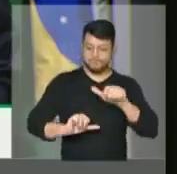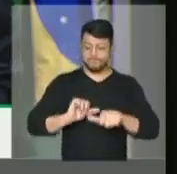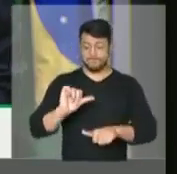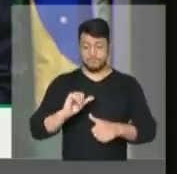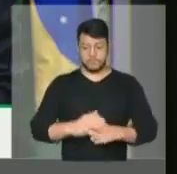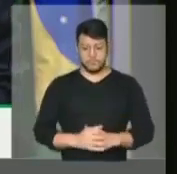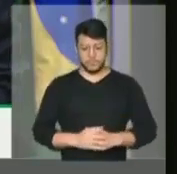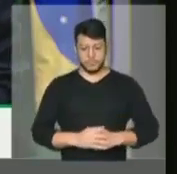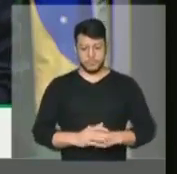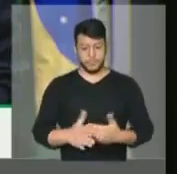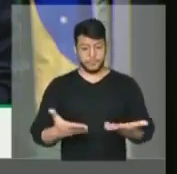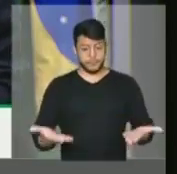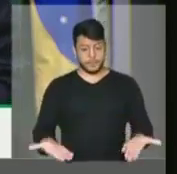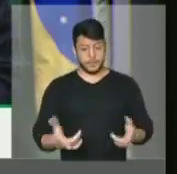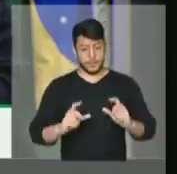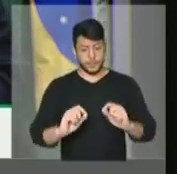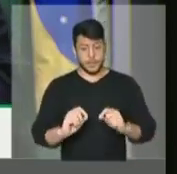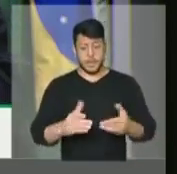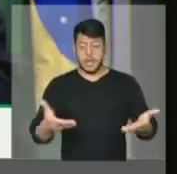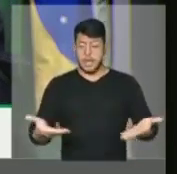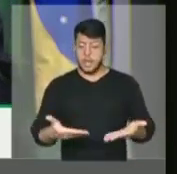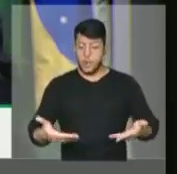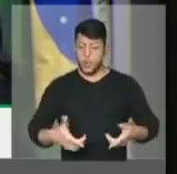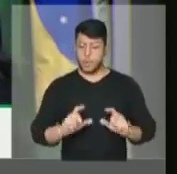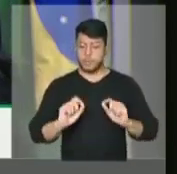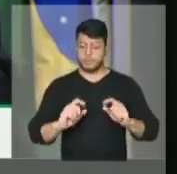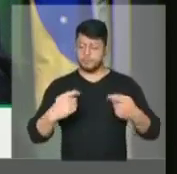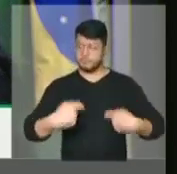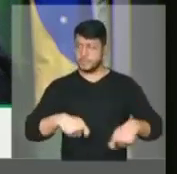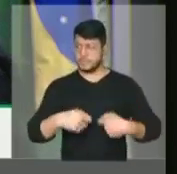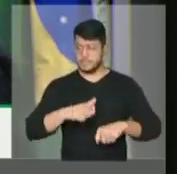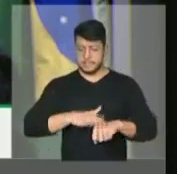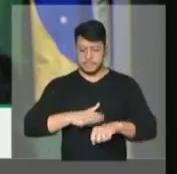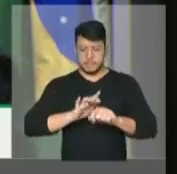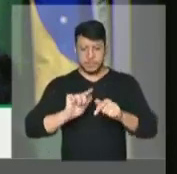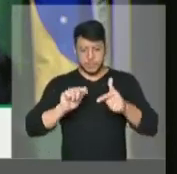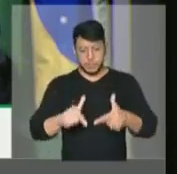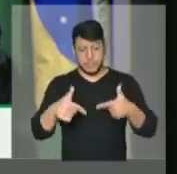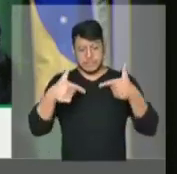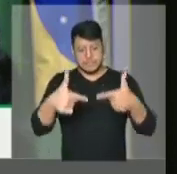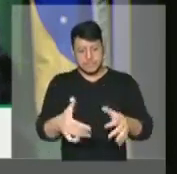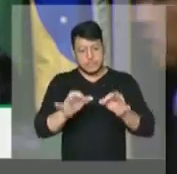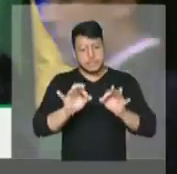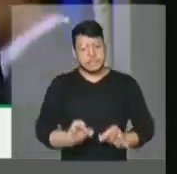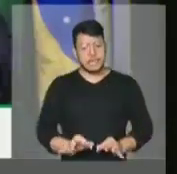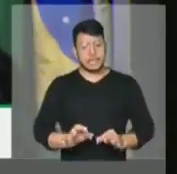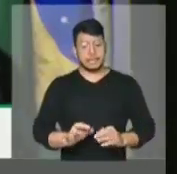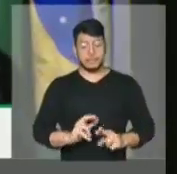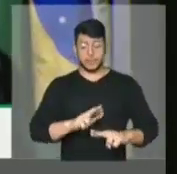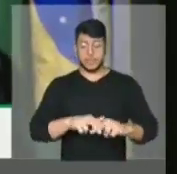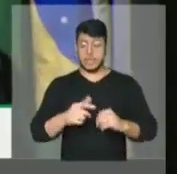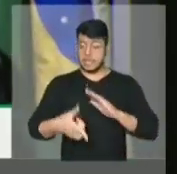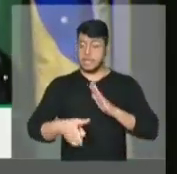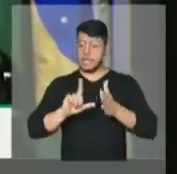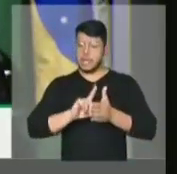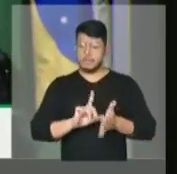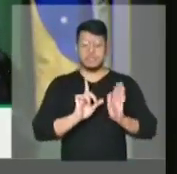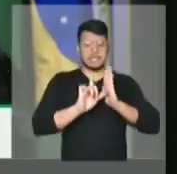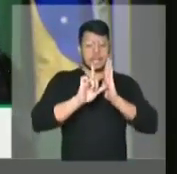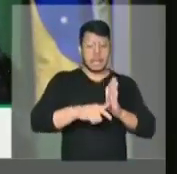sólida da necessidade de ações. O que antes era protelado, agora entra na ordem do